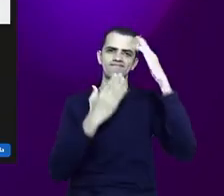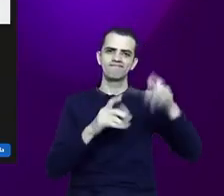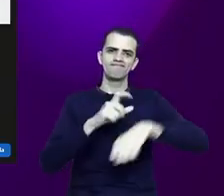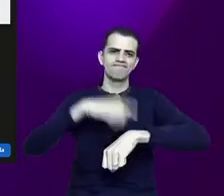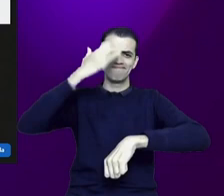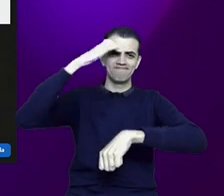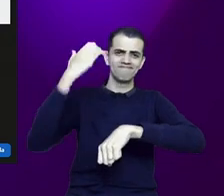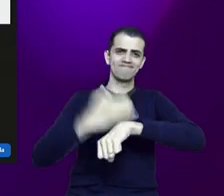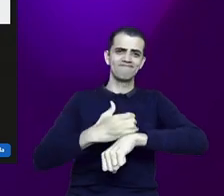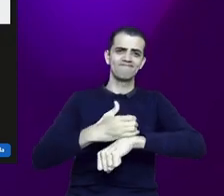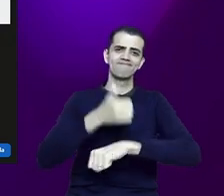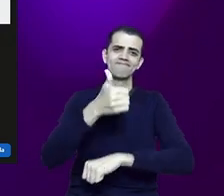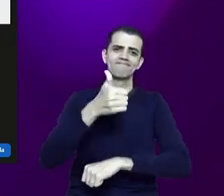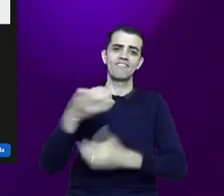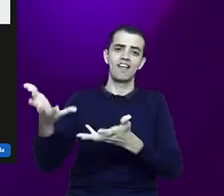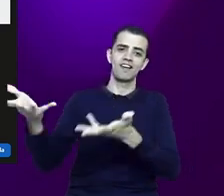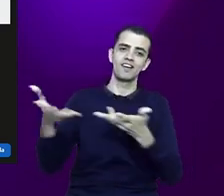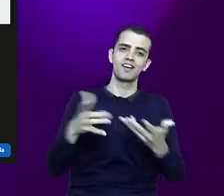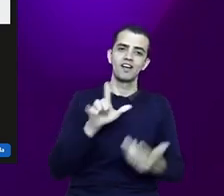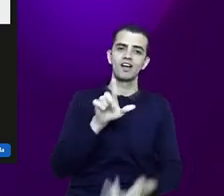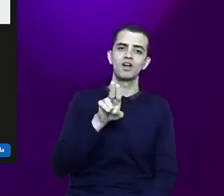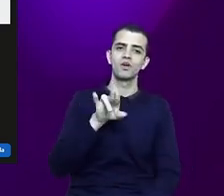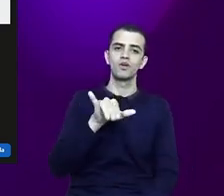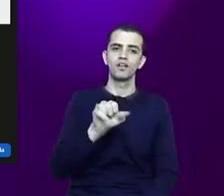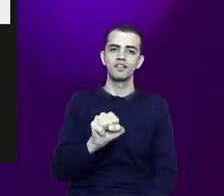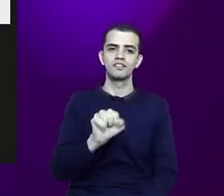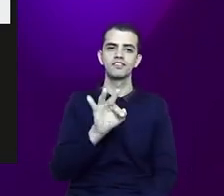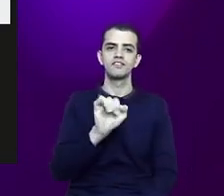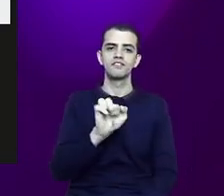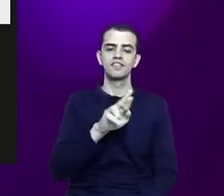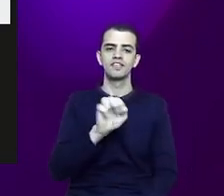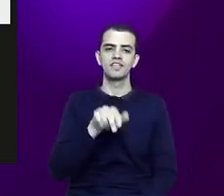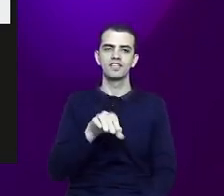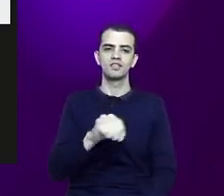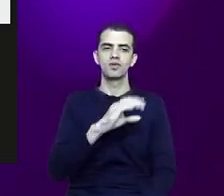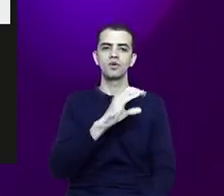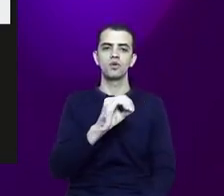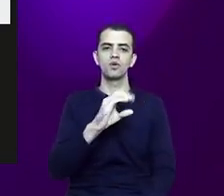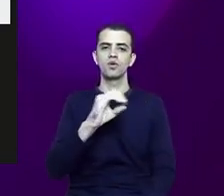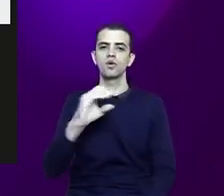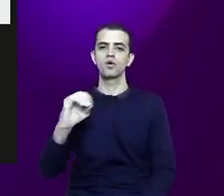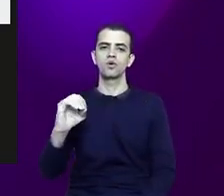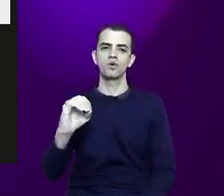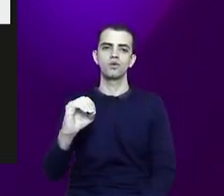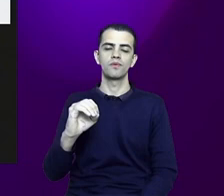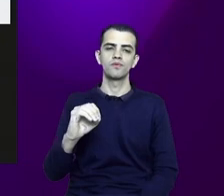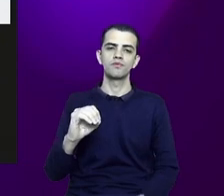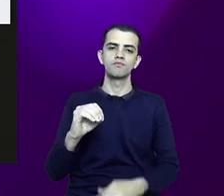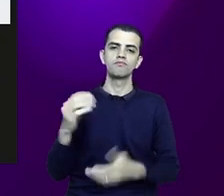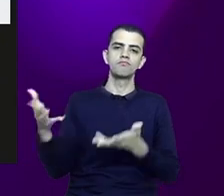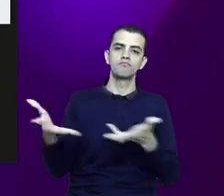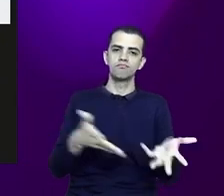pontualidade. Gostaria de chamar o Dr. Luiz Fernando Coco para falar sobre realidade aumentada na classificação do número proximal.